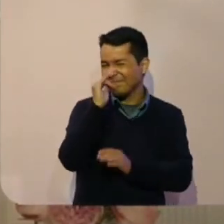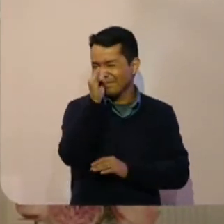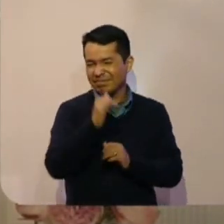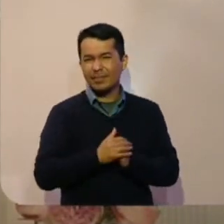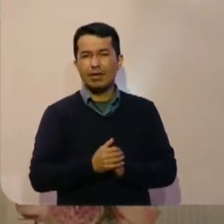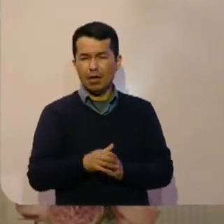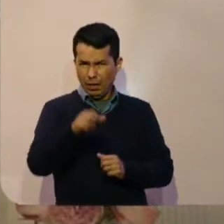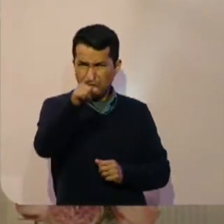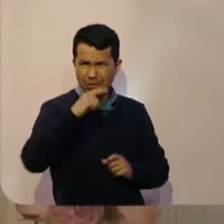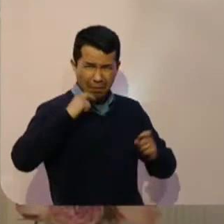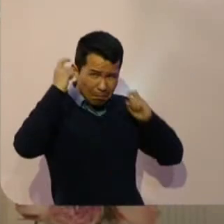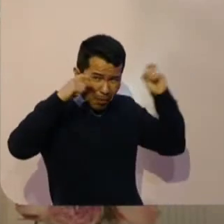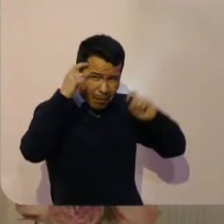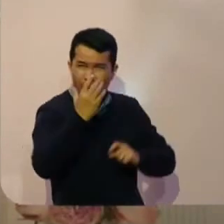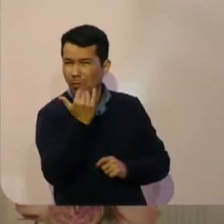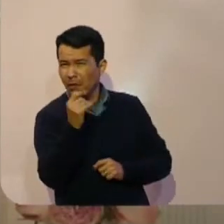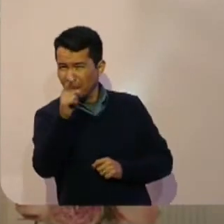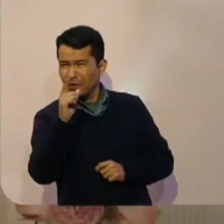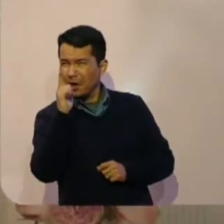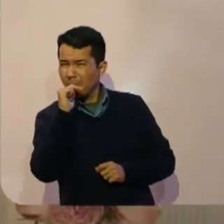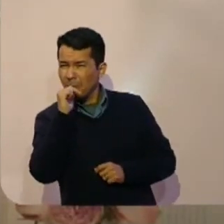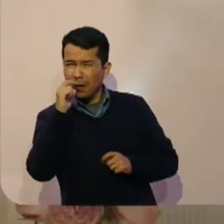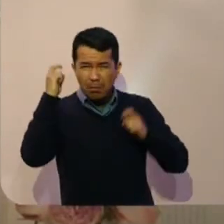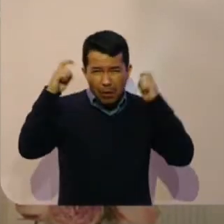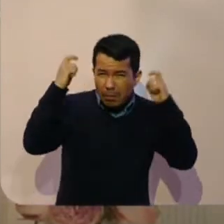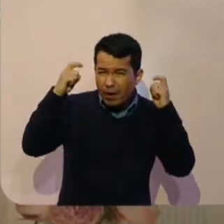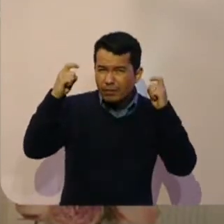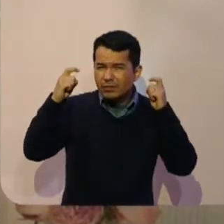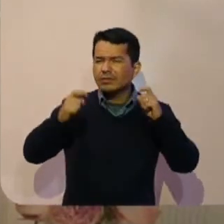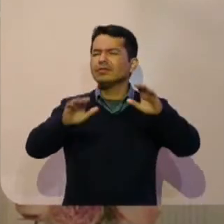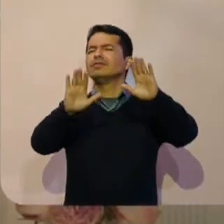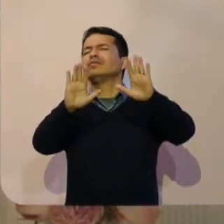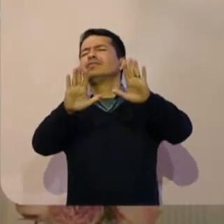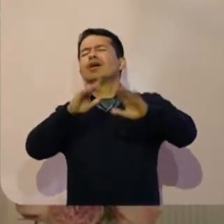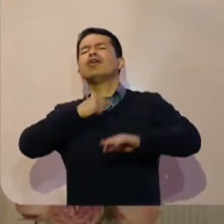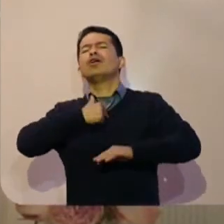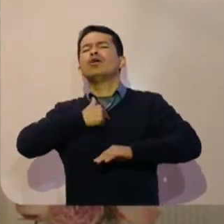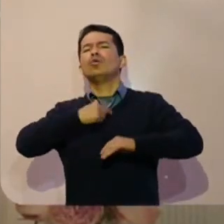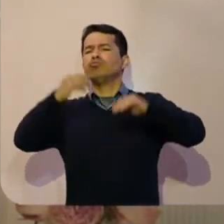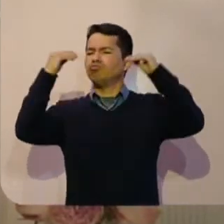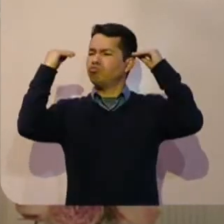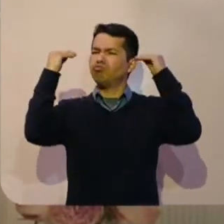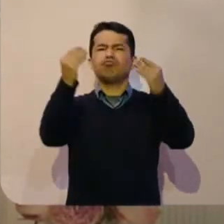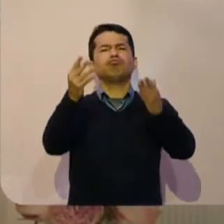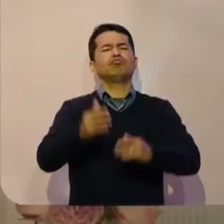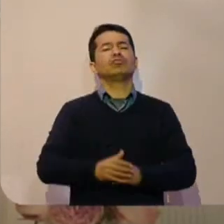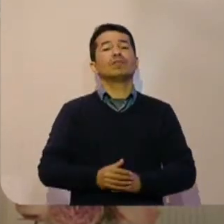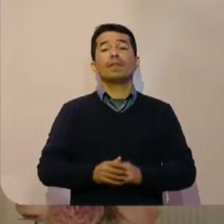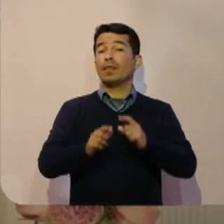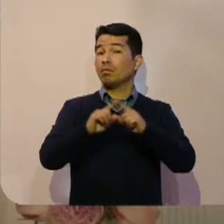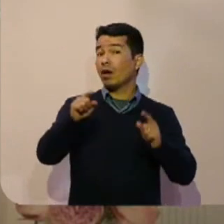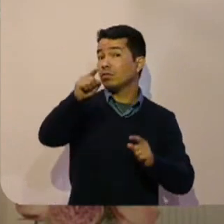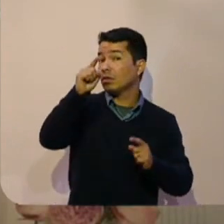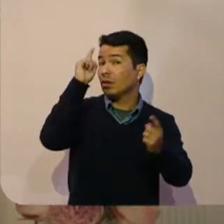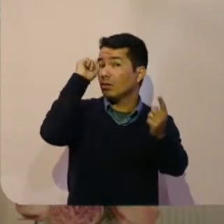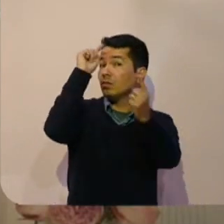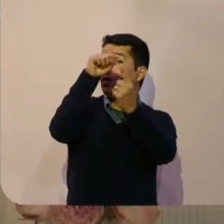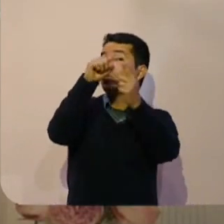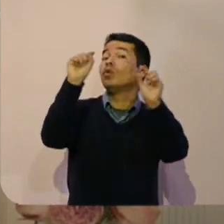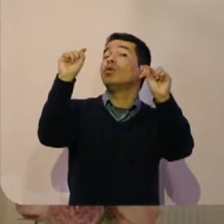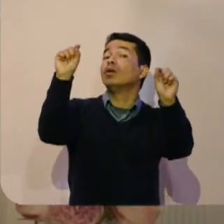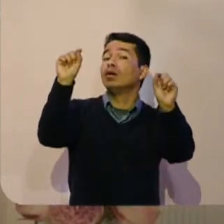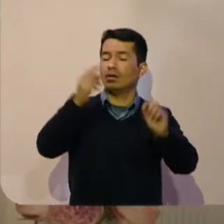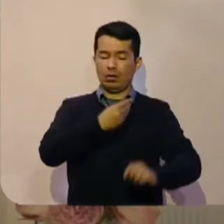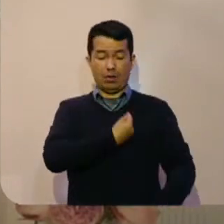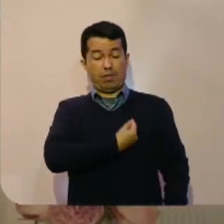etc. Eu cuido disso para você. E você cuida de se focar em ser meu servo e me servir com interesse de